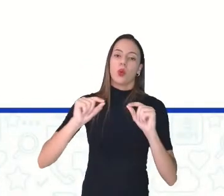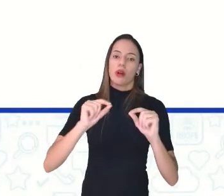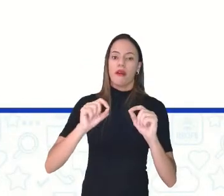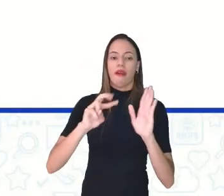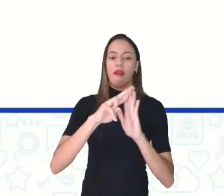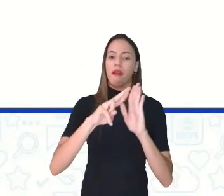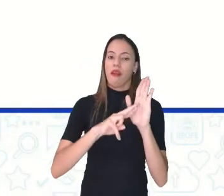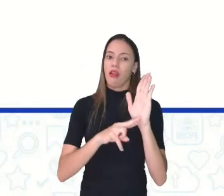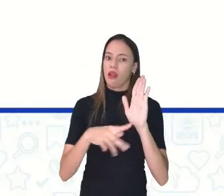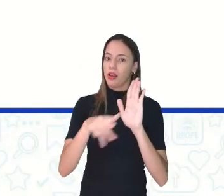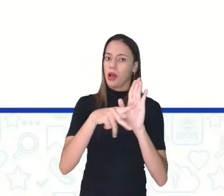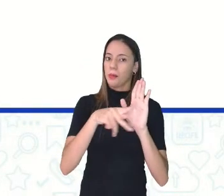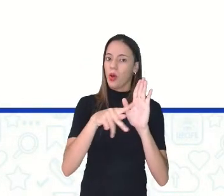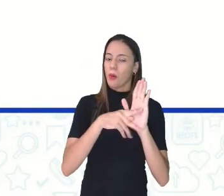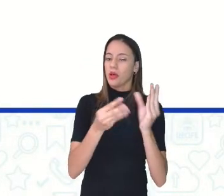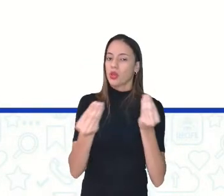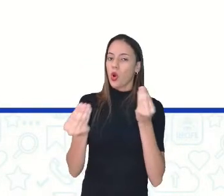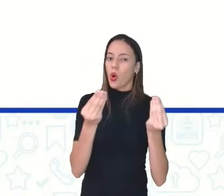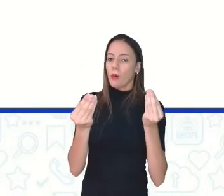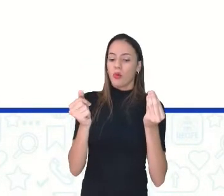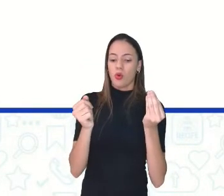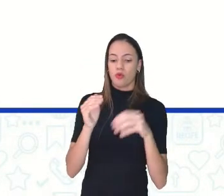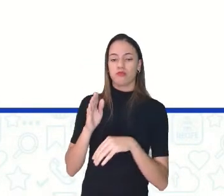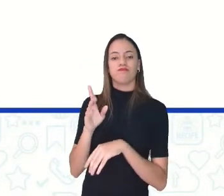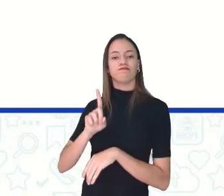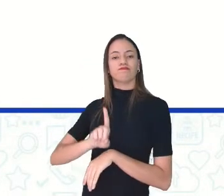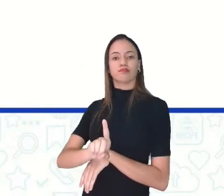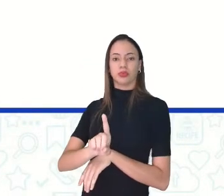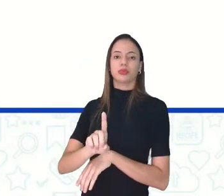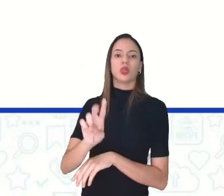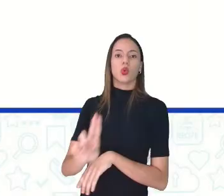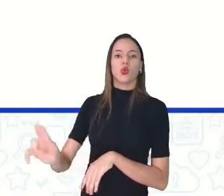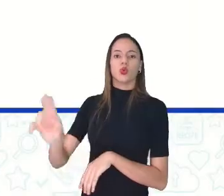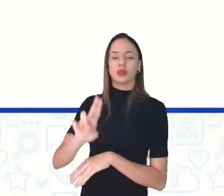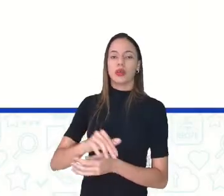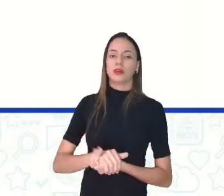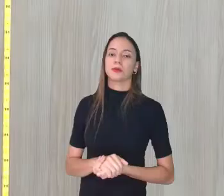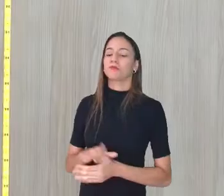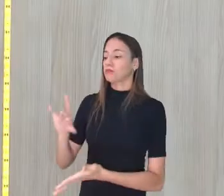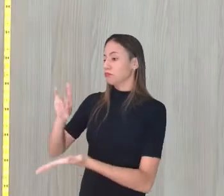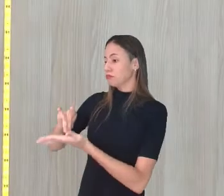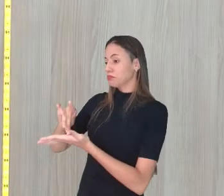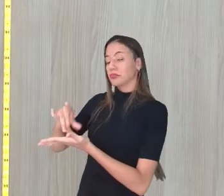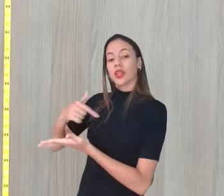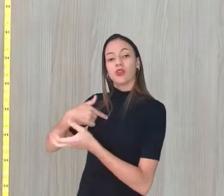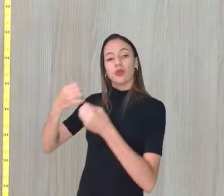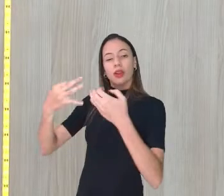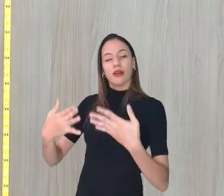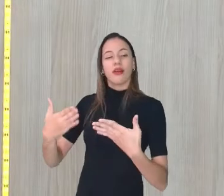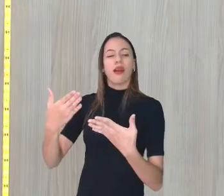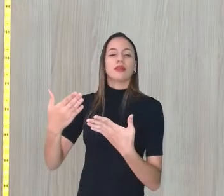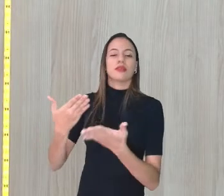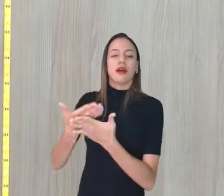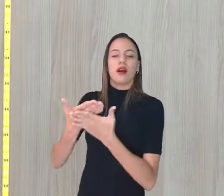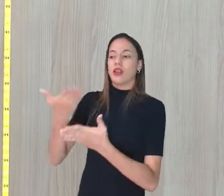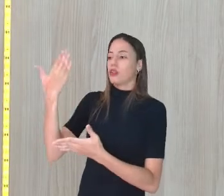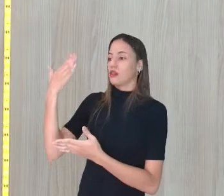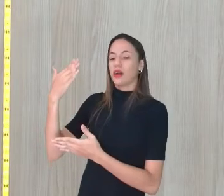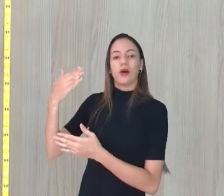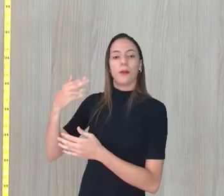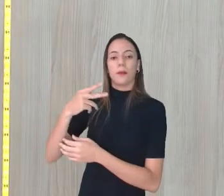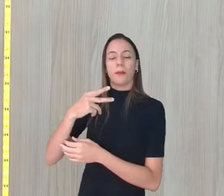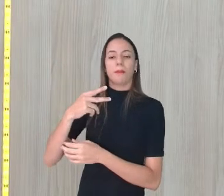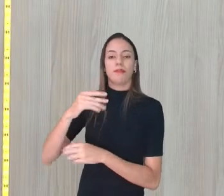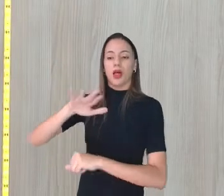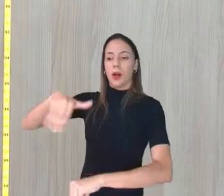sua regrinha, né? A sua forma de lidar, né, professora? A gente falou até de um parque nacional na aula anterior, né, professora Carol, que